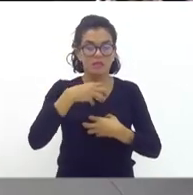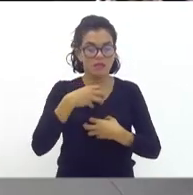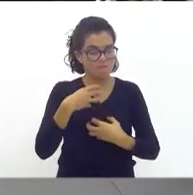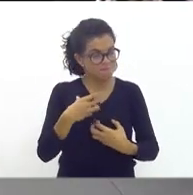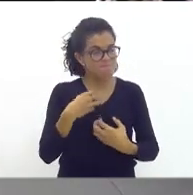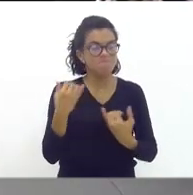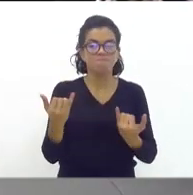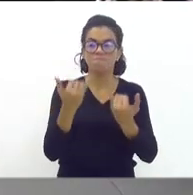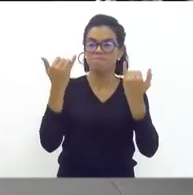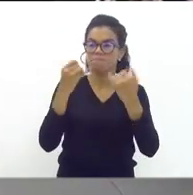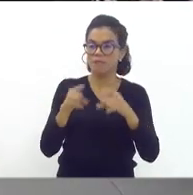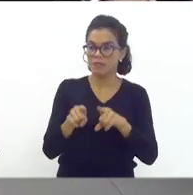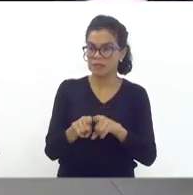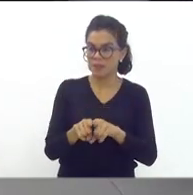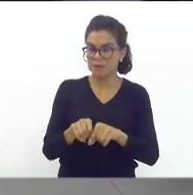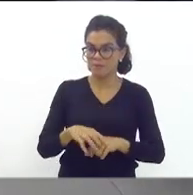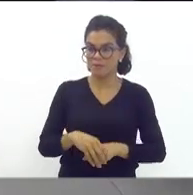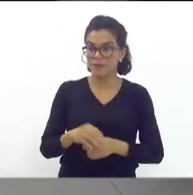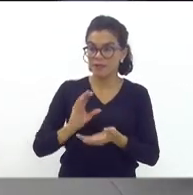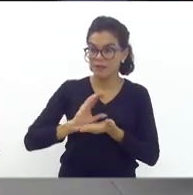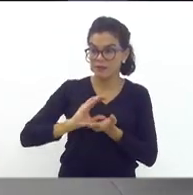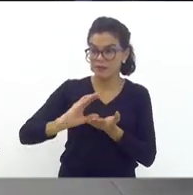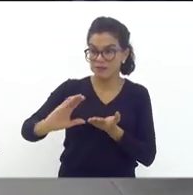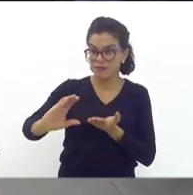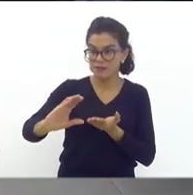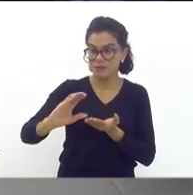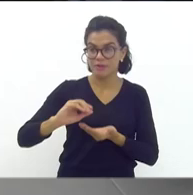também investimentos